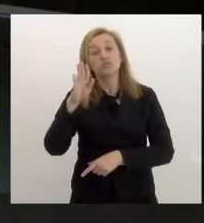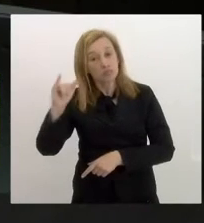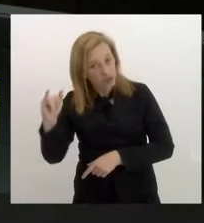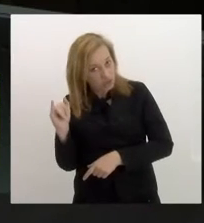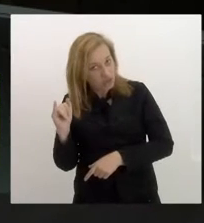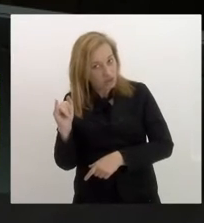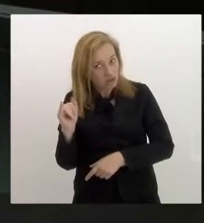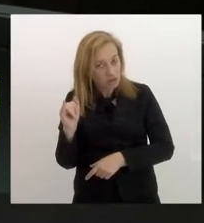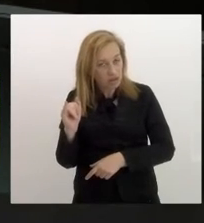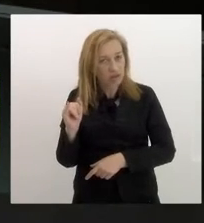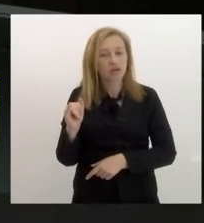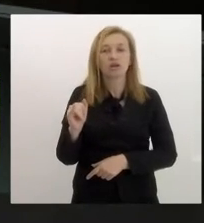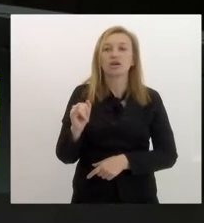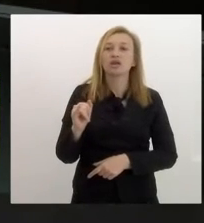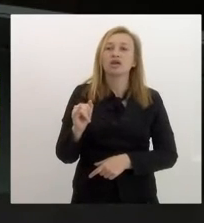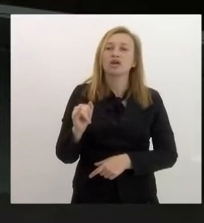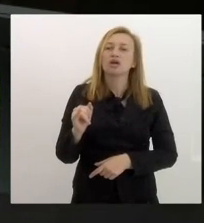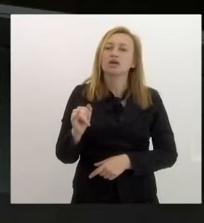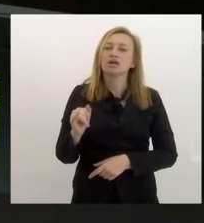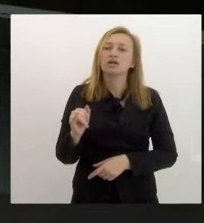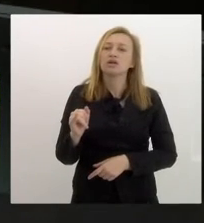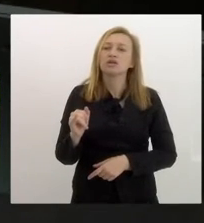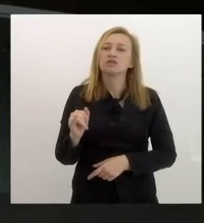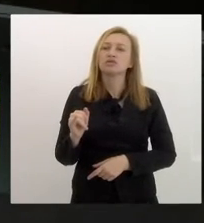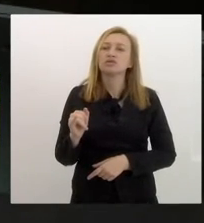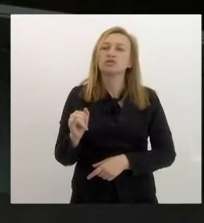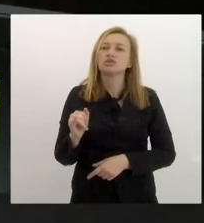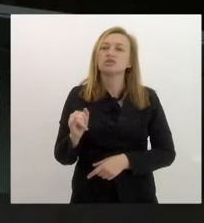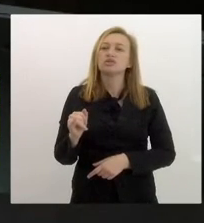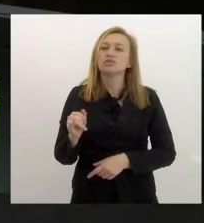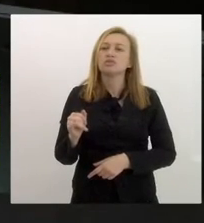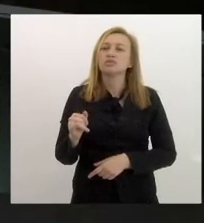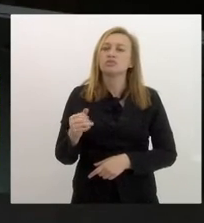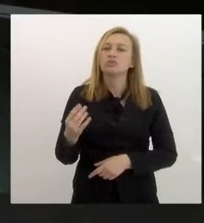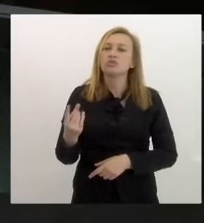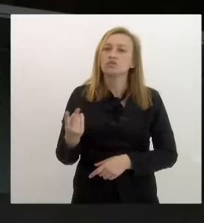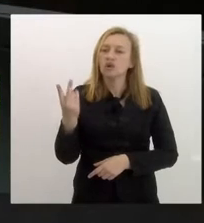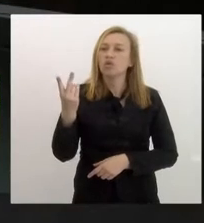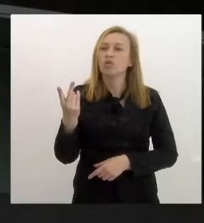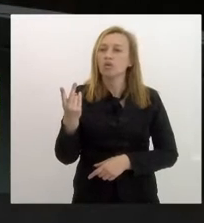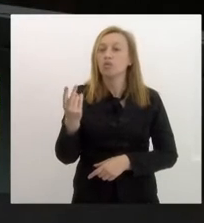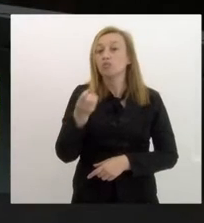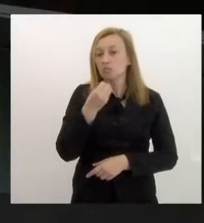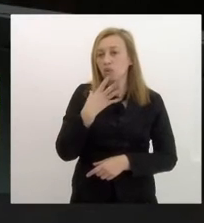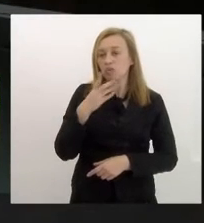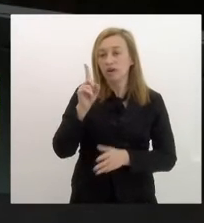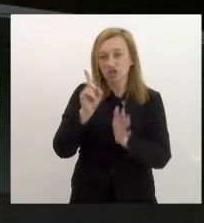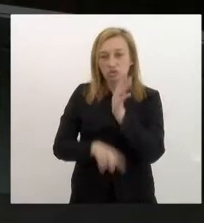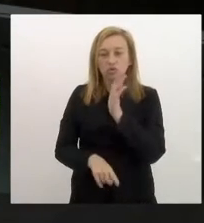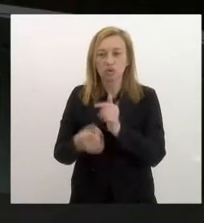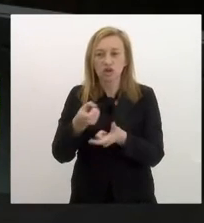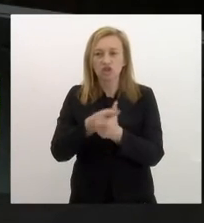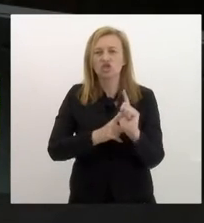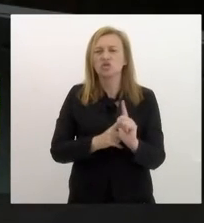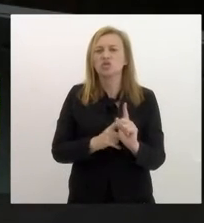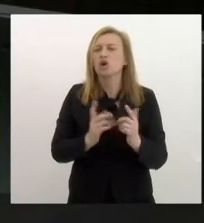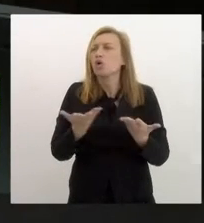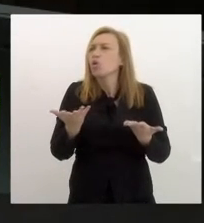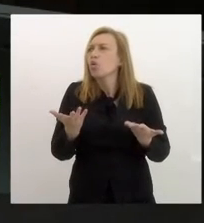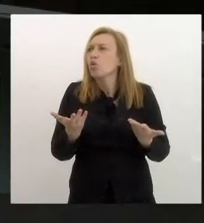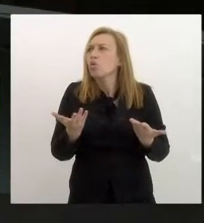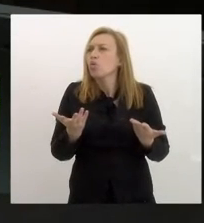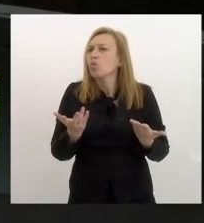tem que ficar valor presente a gente teria um valor significativo para reduzir de agir é o quê que isso